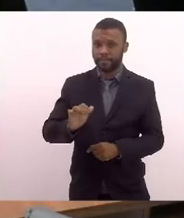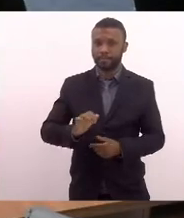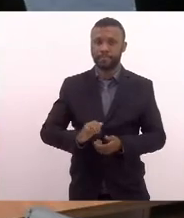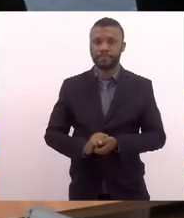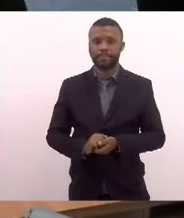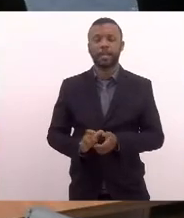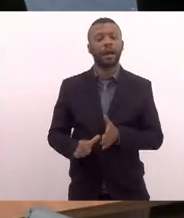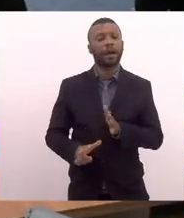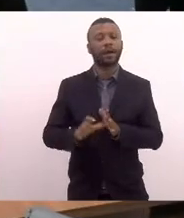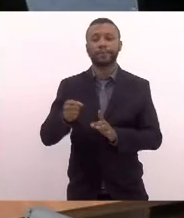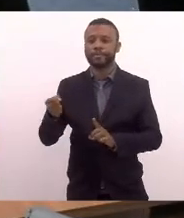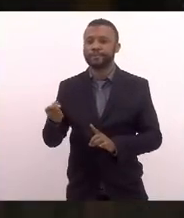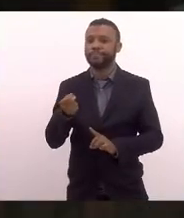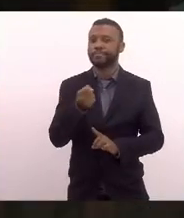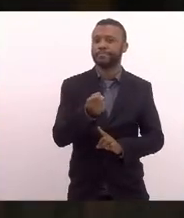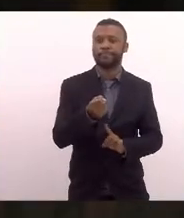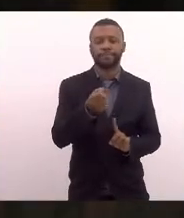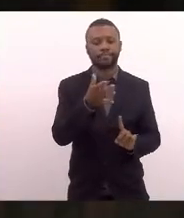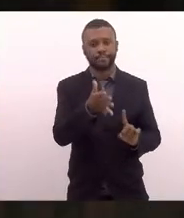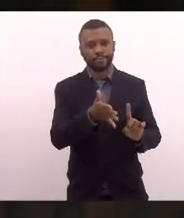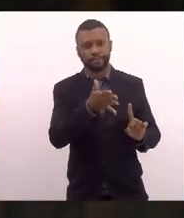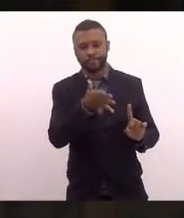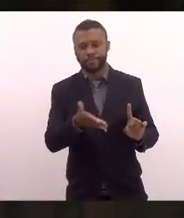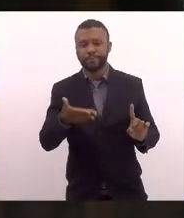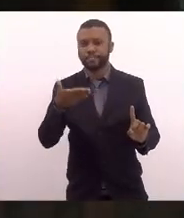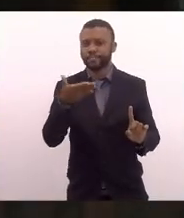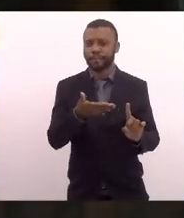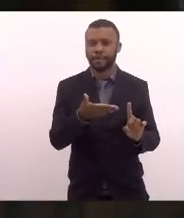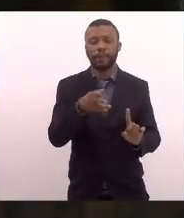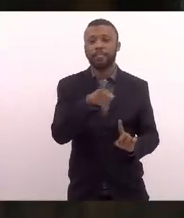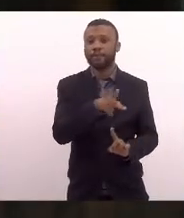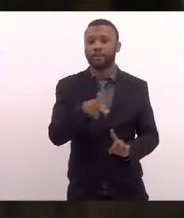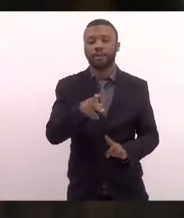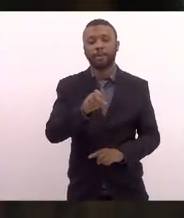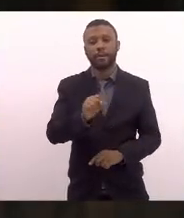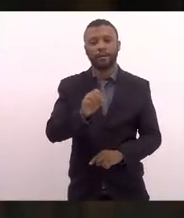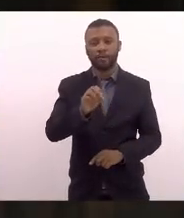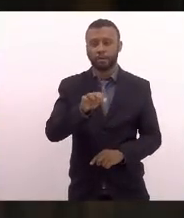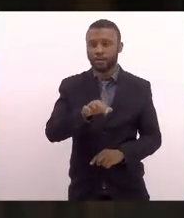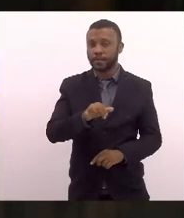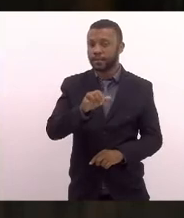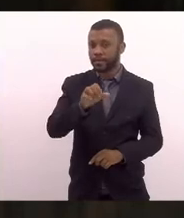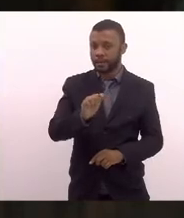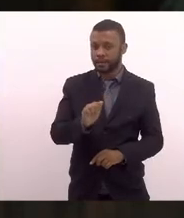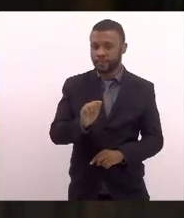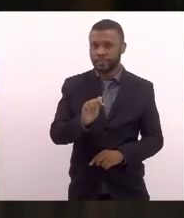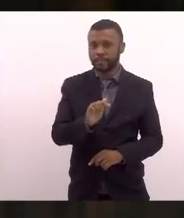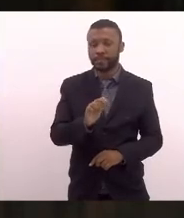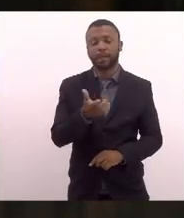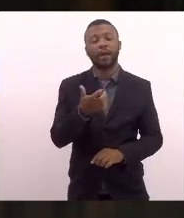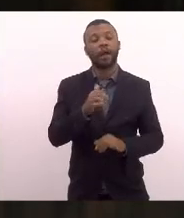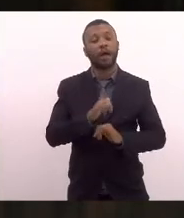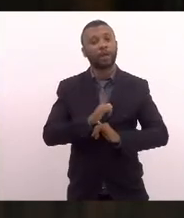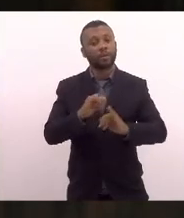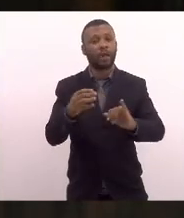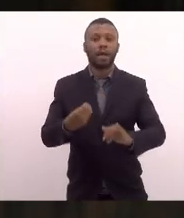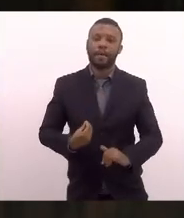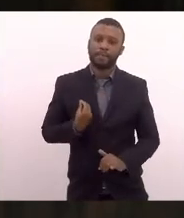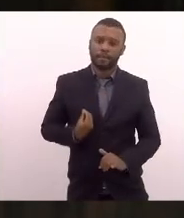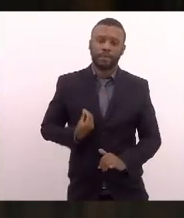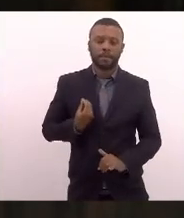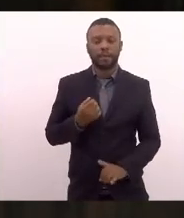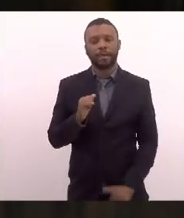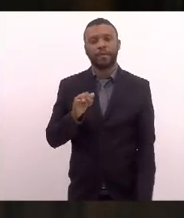Antes de passar a palavra para a professora Sônia, anunciar aqui a presença da